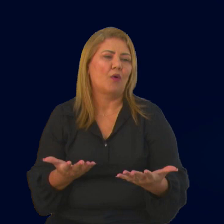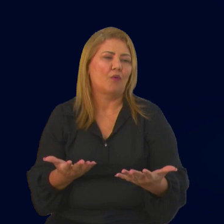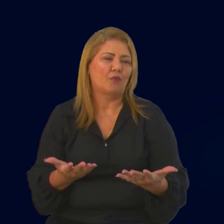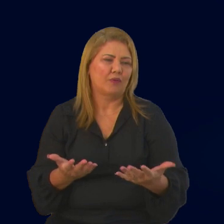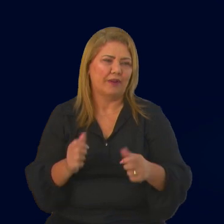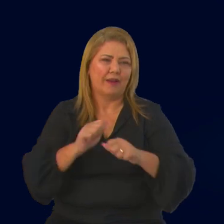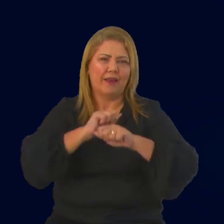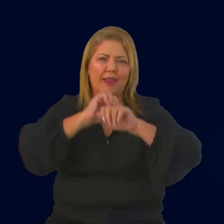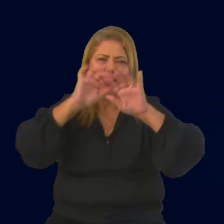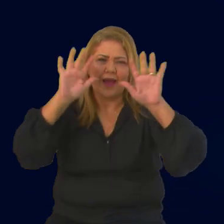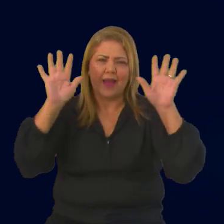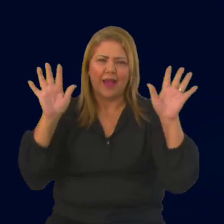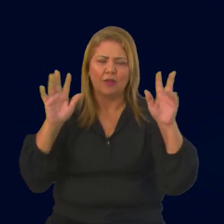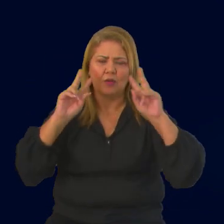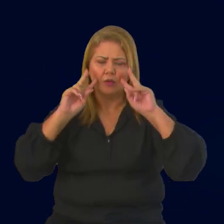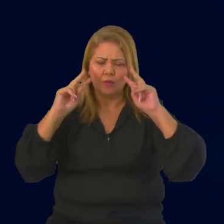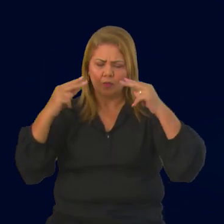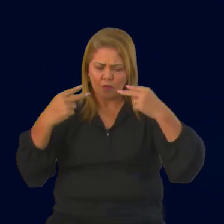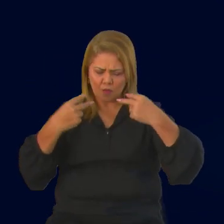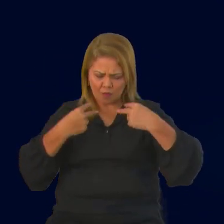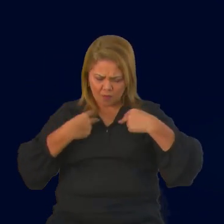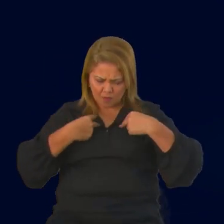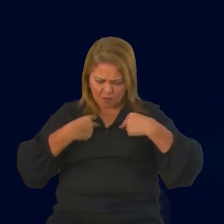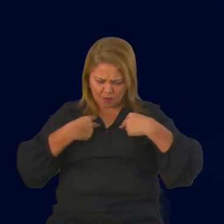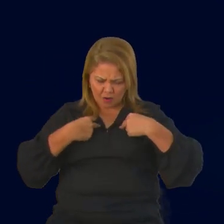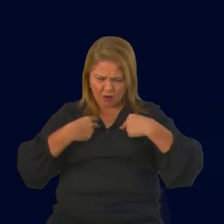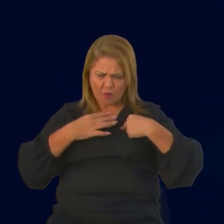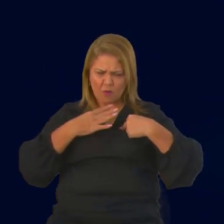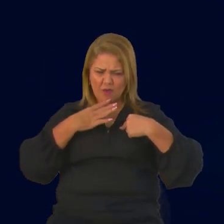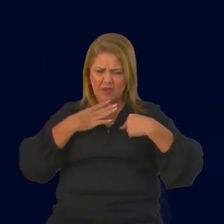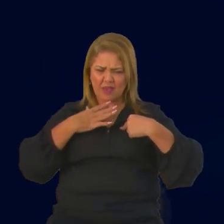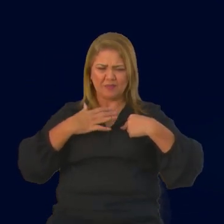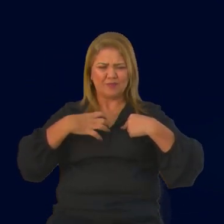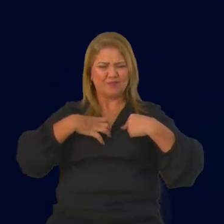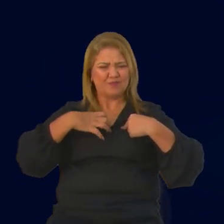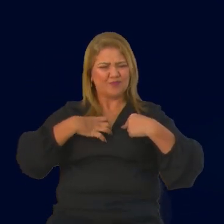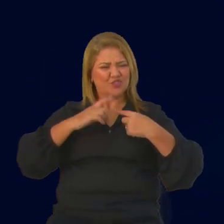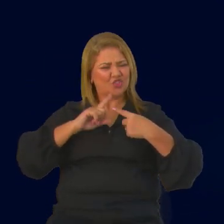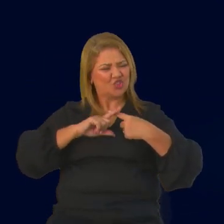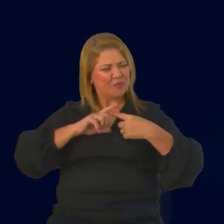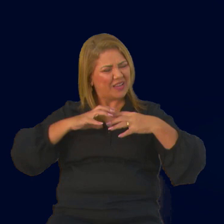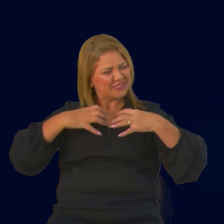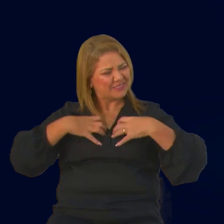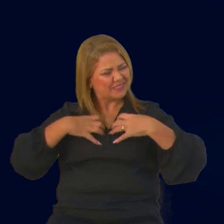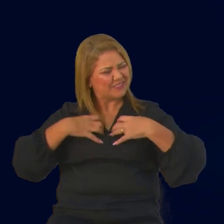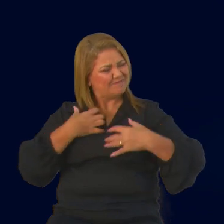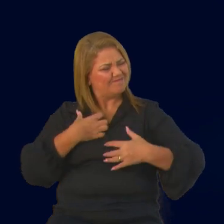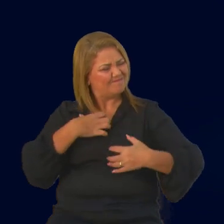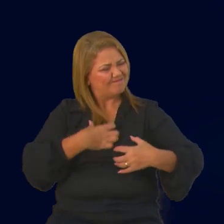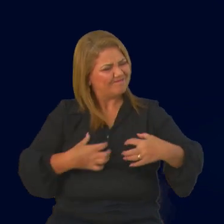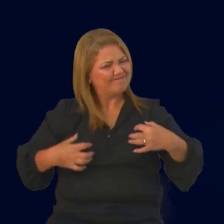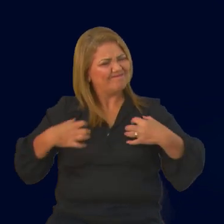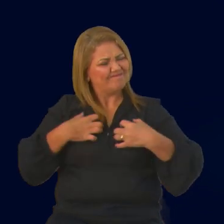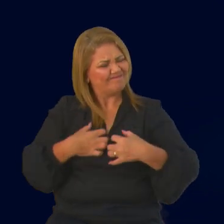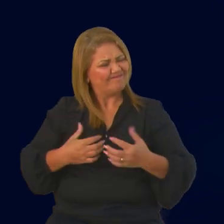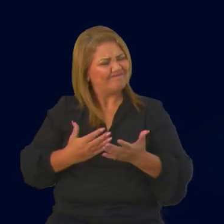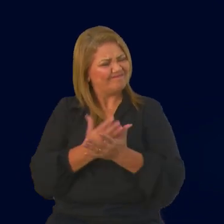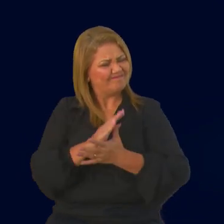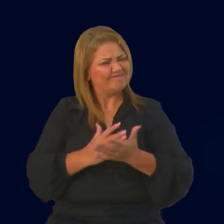Quando nós reconhecemos aquilo que nos incomoda, fica muito mais fácil de lidar com isso.